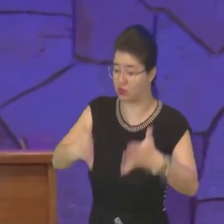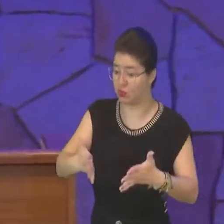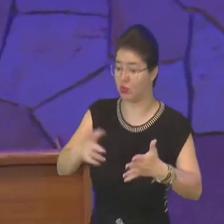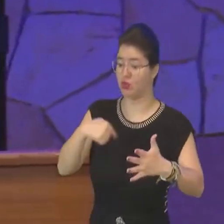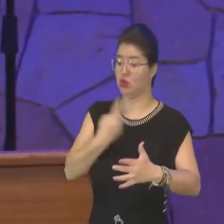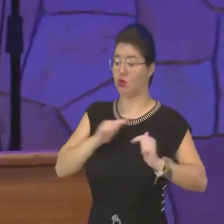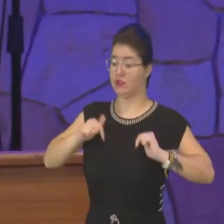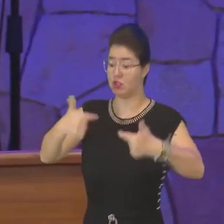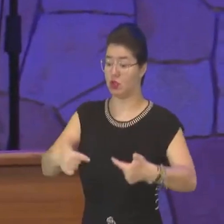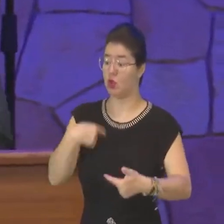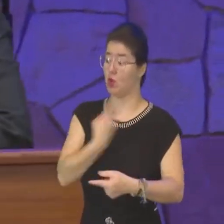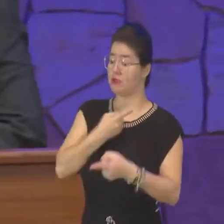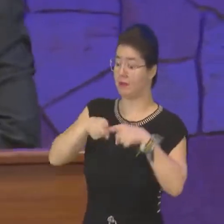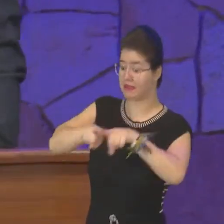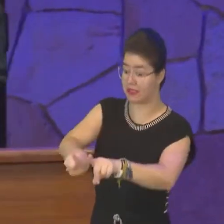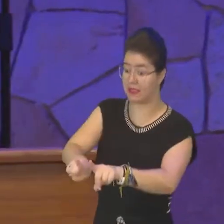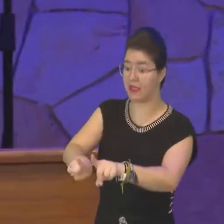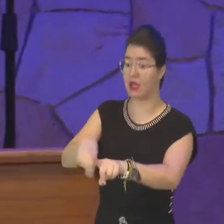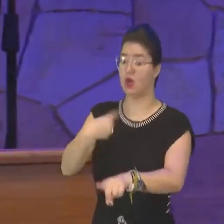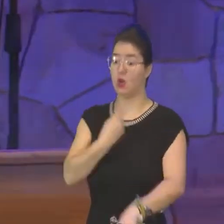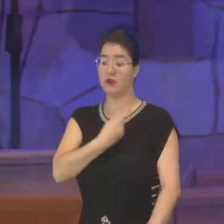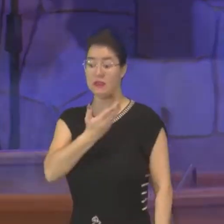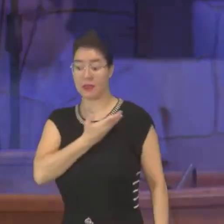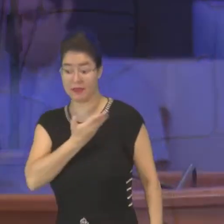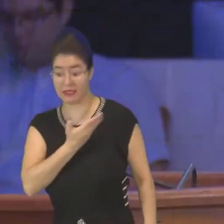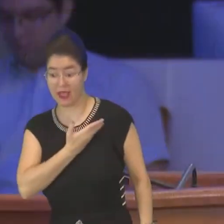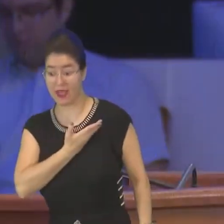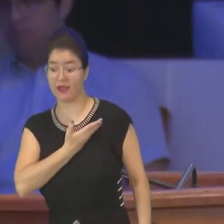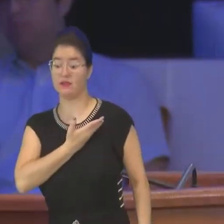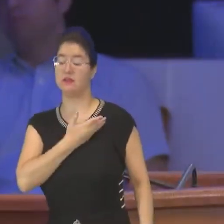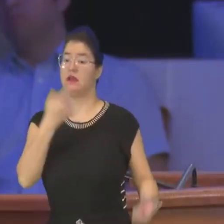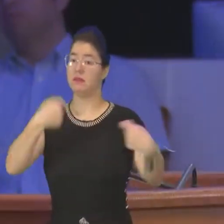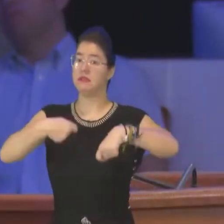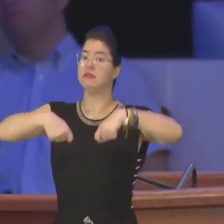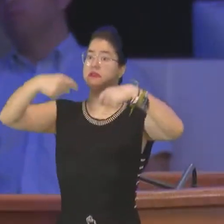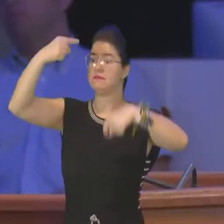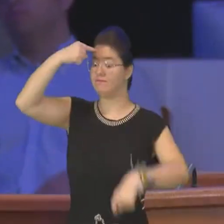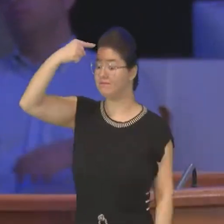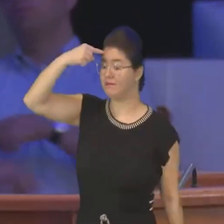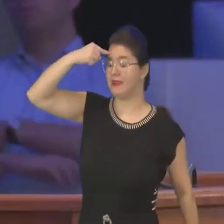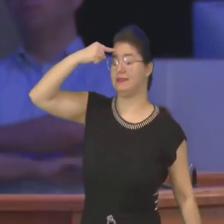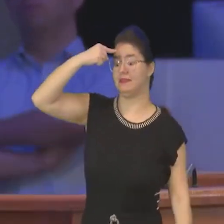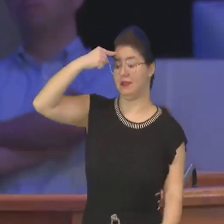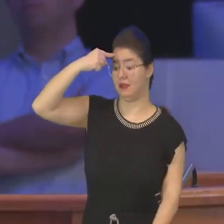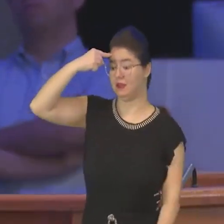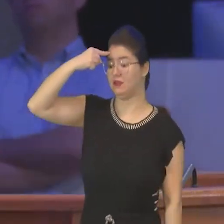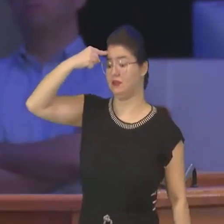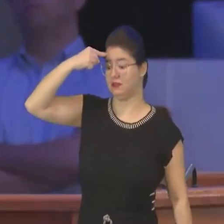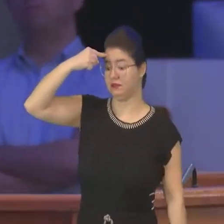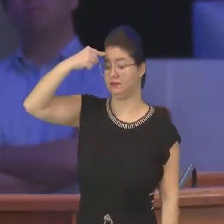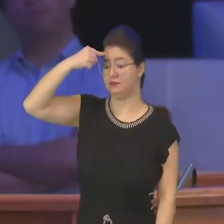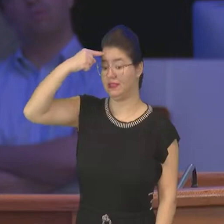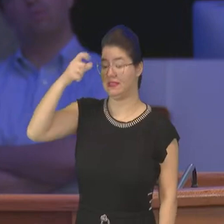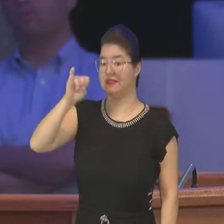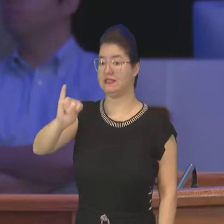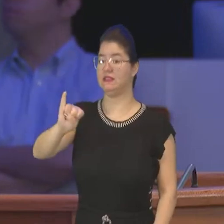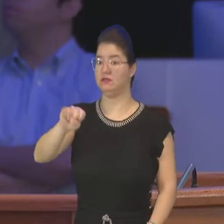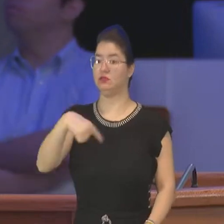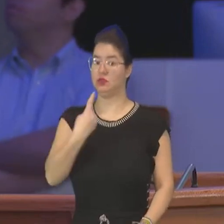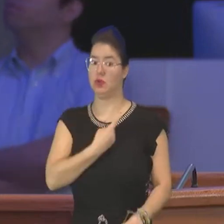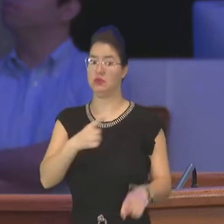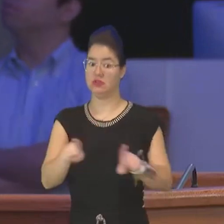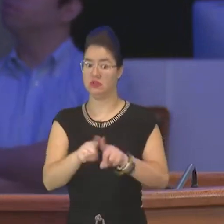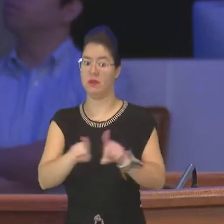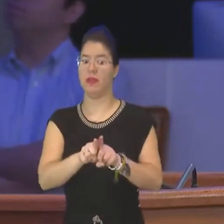nossas parcerias, as nossas associações, elas têm amparo legal,